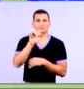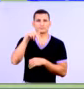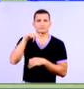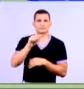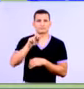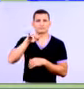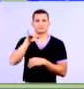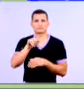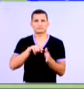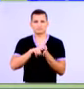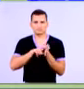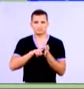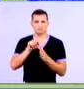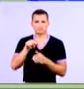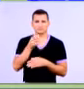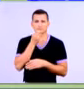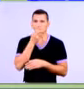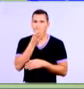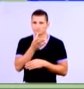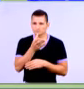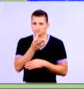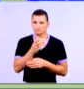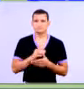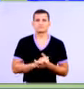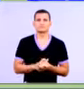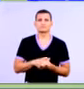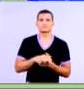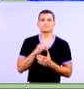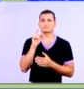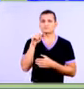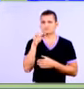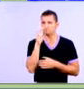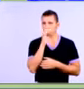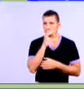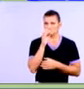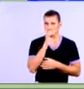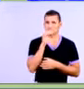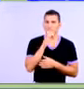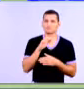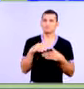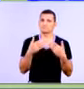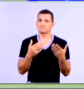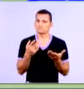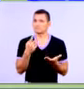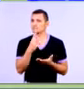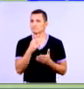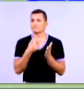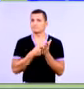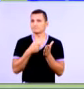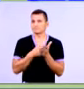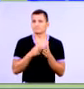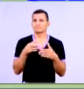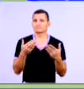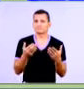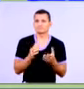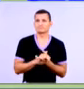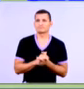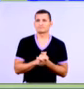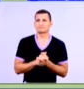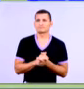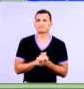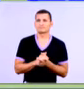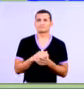ela é muito eficiente. Ela é muito rápida. Só que qual é a exigência dela? O arranjo tem que estar